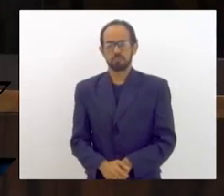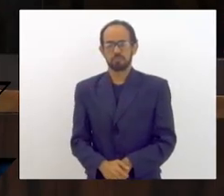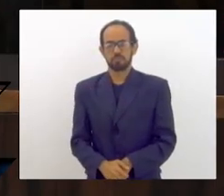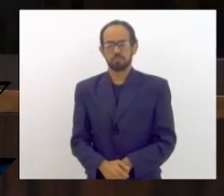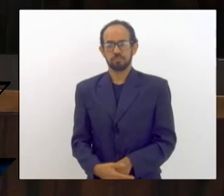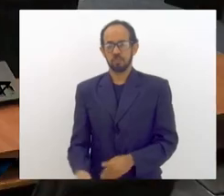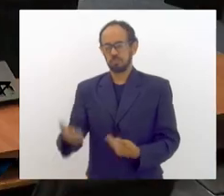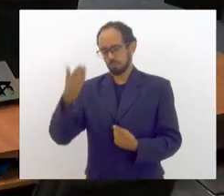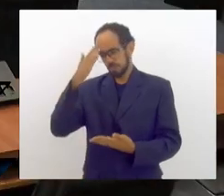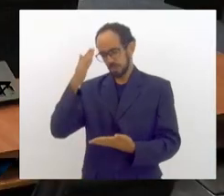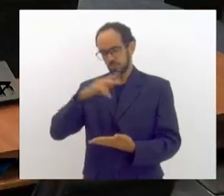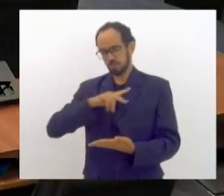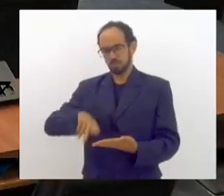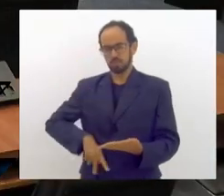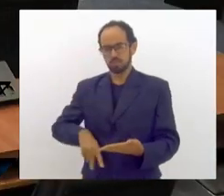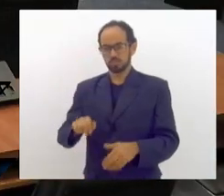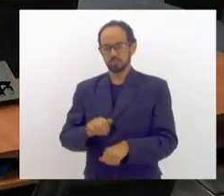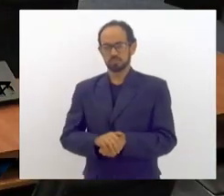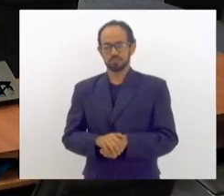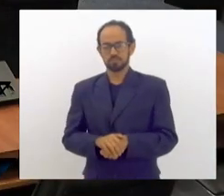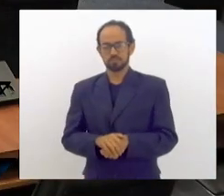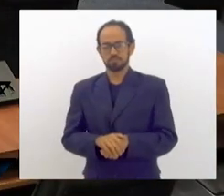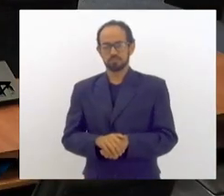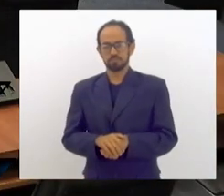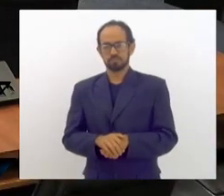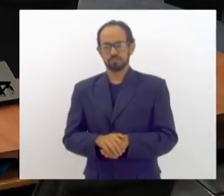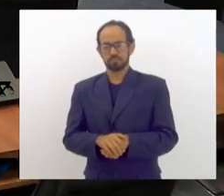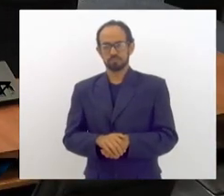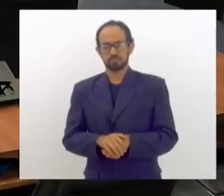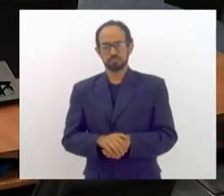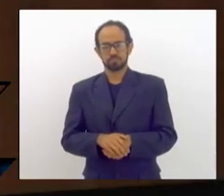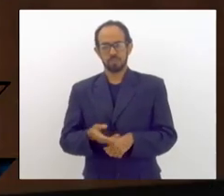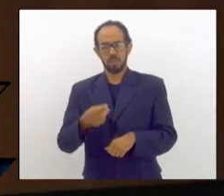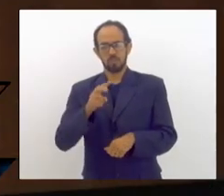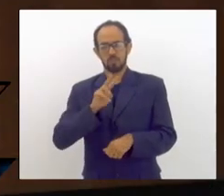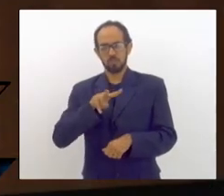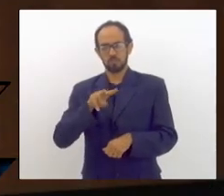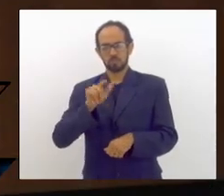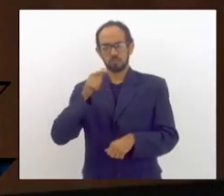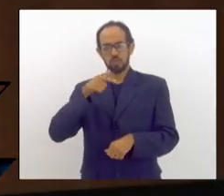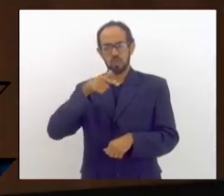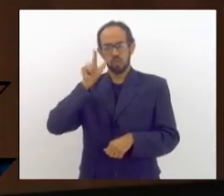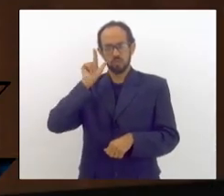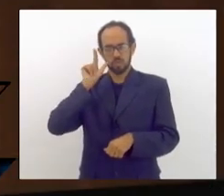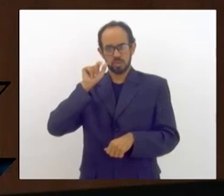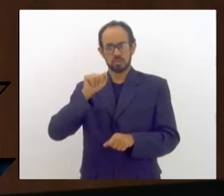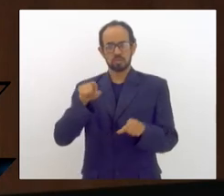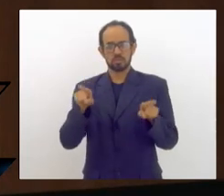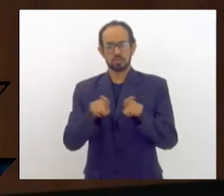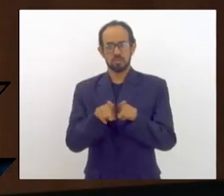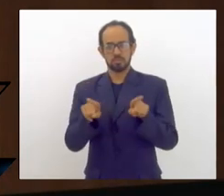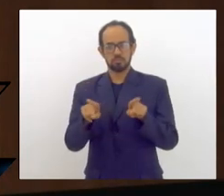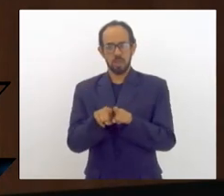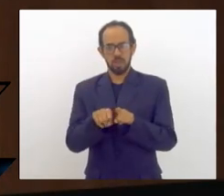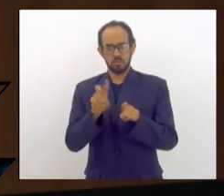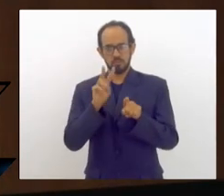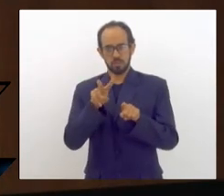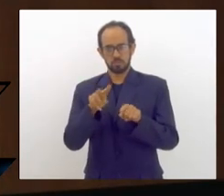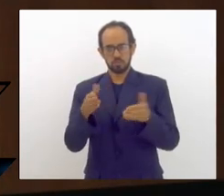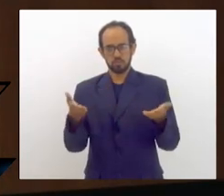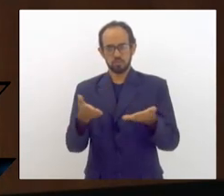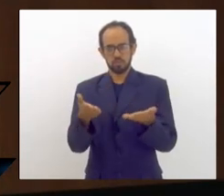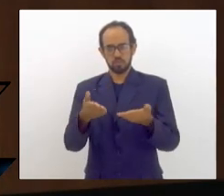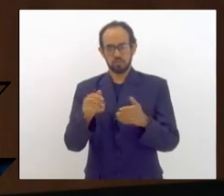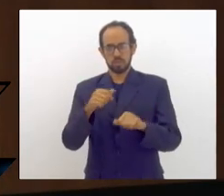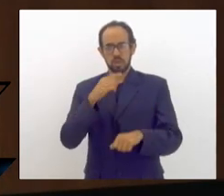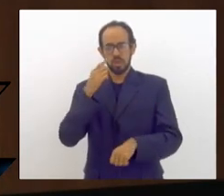Obrigado, presidente. Presidente, assistimos ontem e acabamos de assistir a